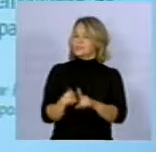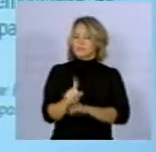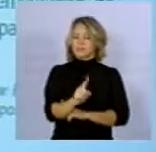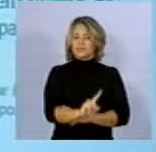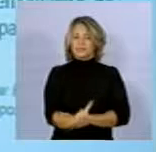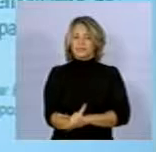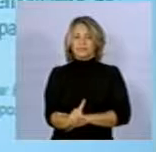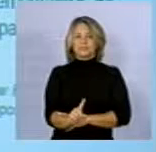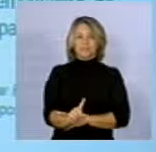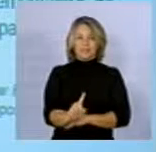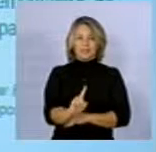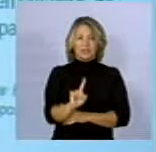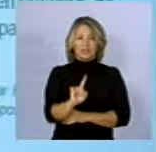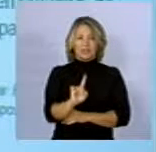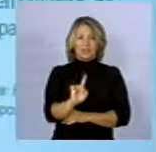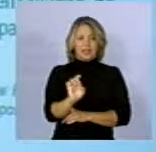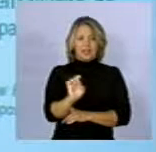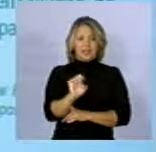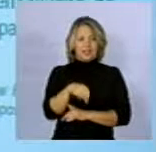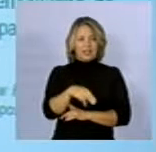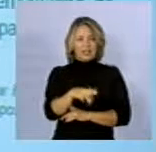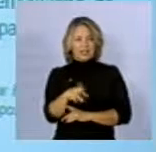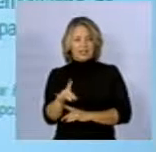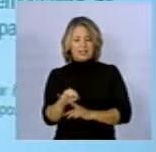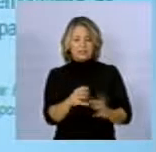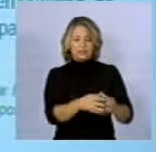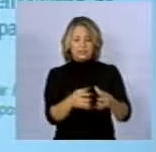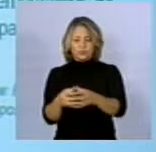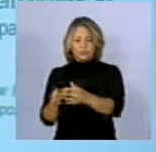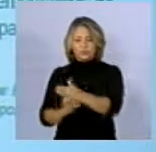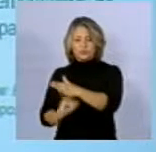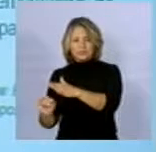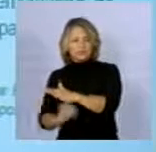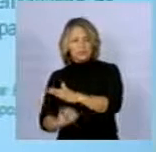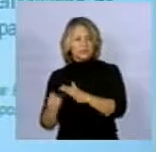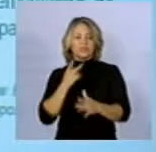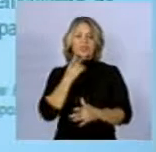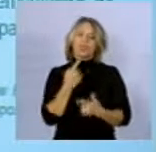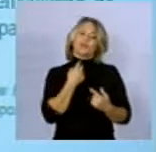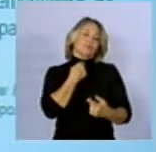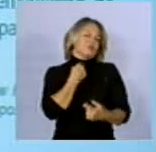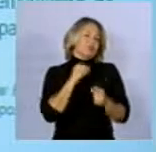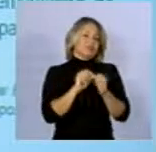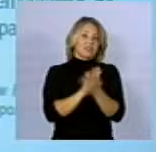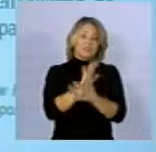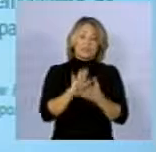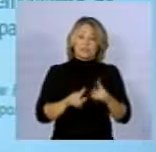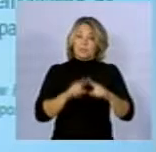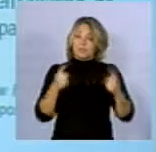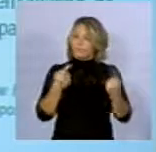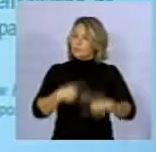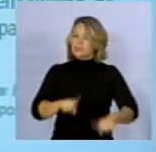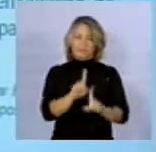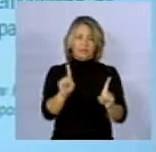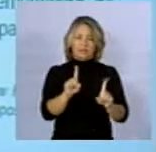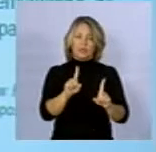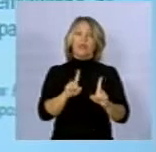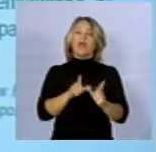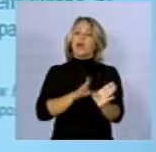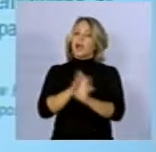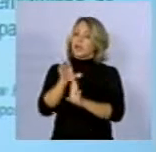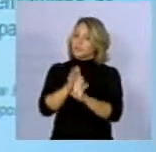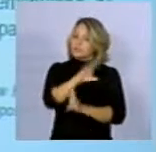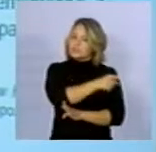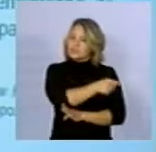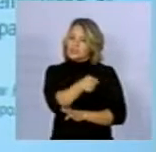a OMS ou a ICNIRP dizem que nada deve ser feito. Ao contrário, a OMS recomenda fortemente